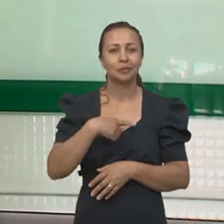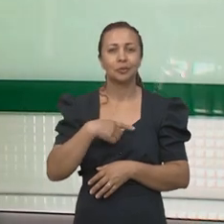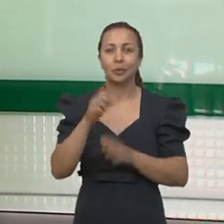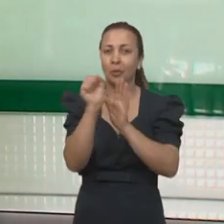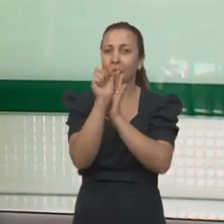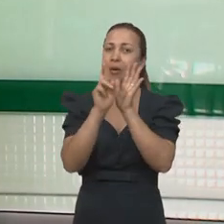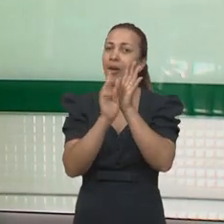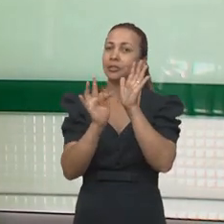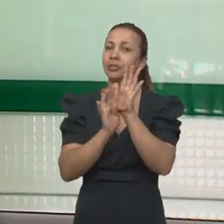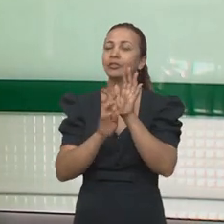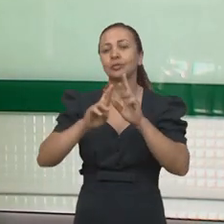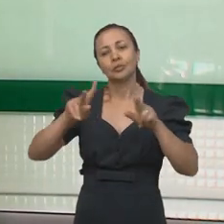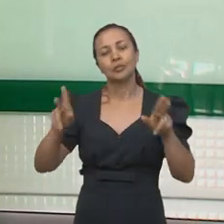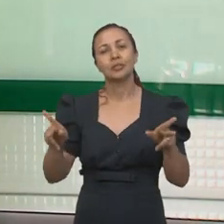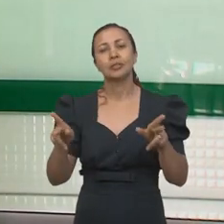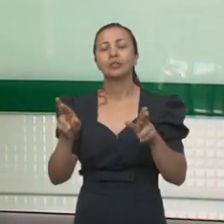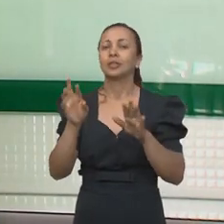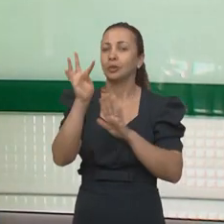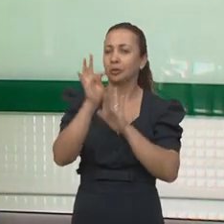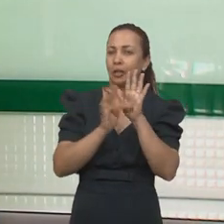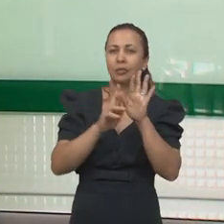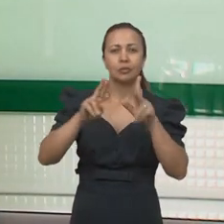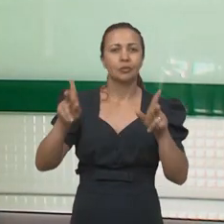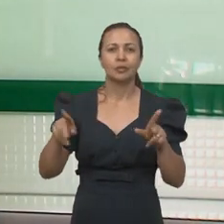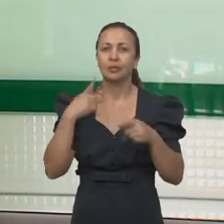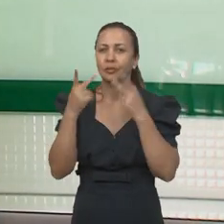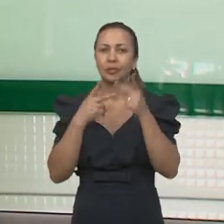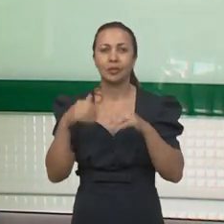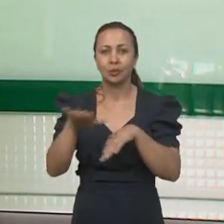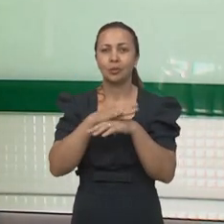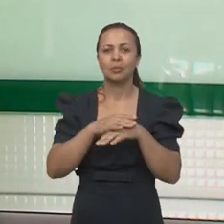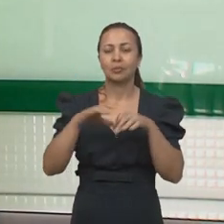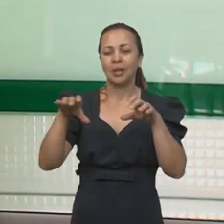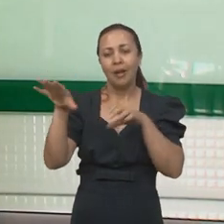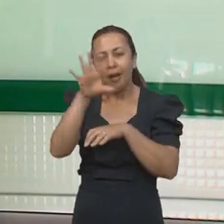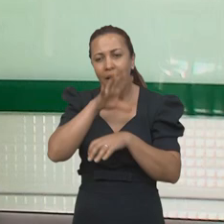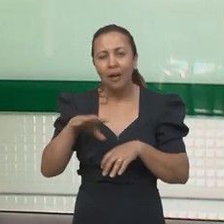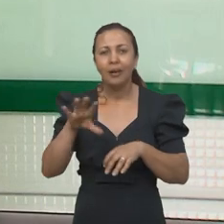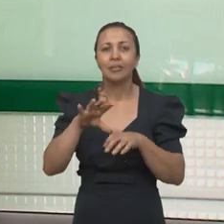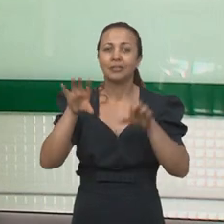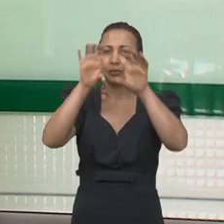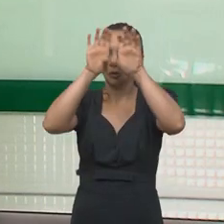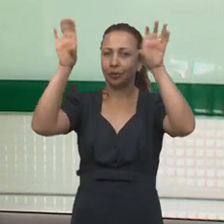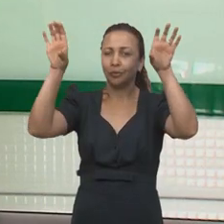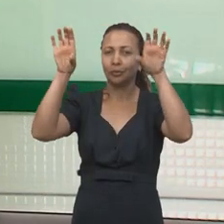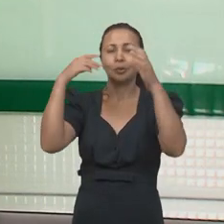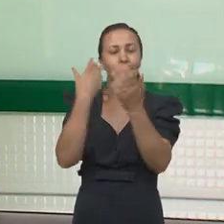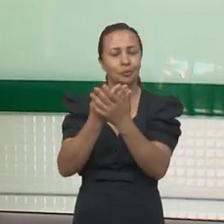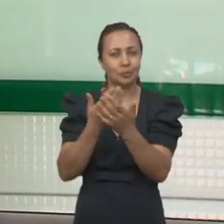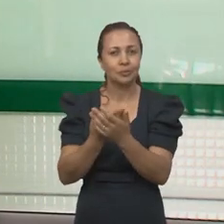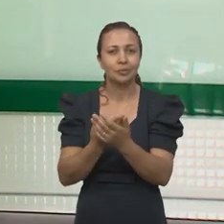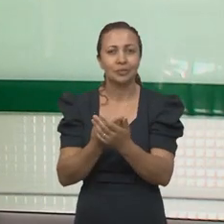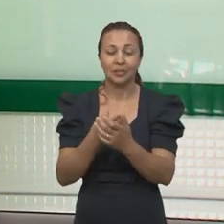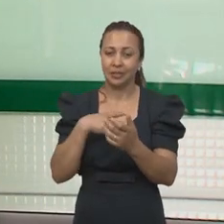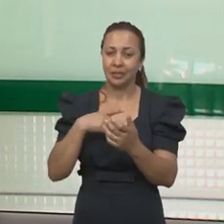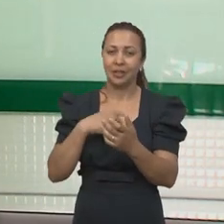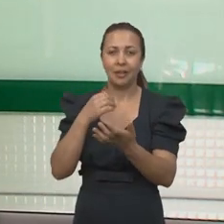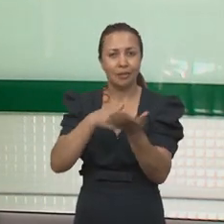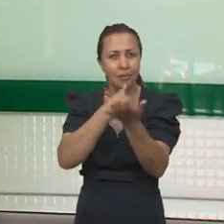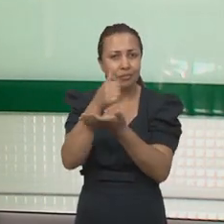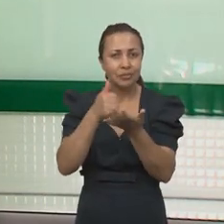toda semana era um era um antigo diferentes esses ativos diferentes Falavam sobre diversas áreas da cosmologia então acabei tendo bastante